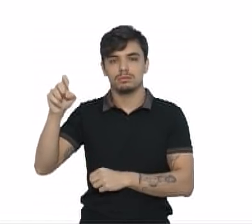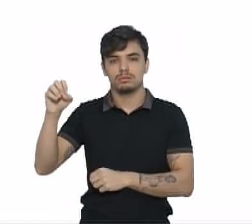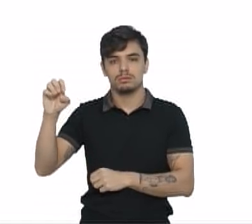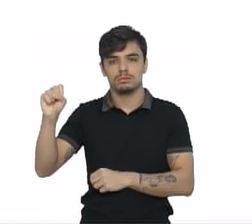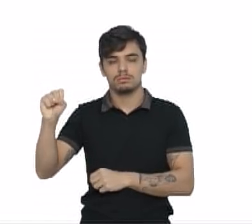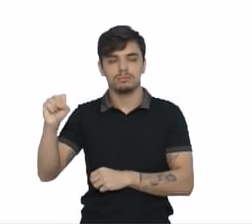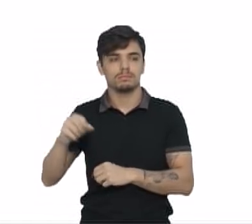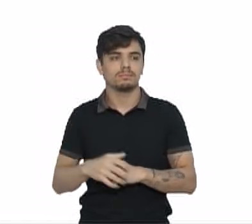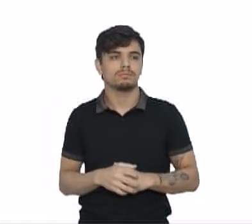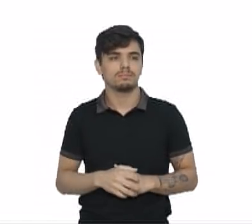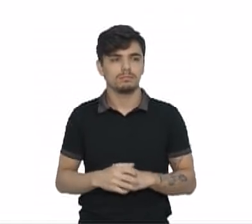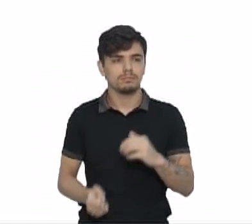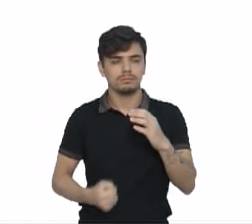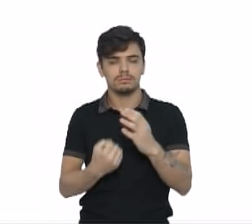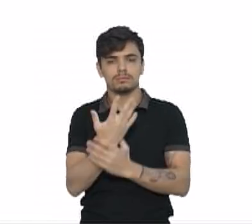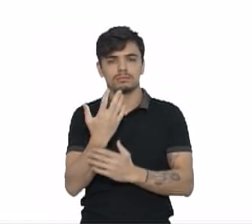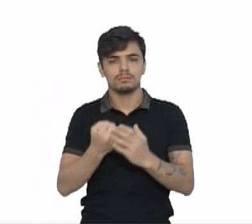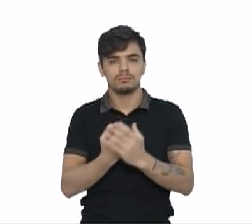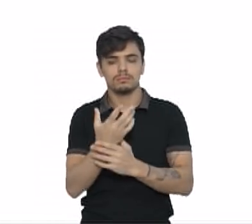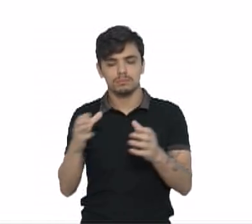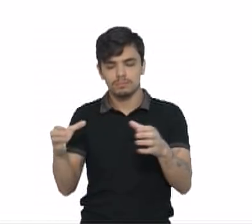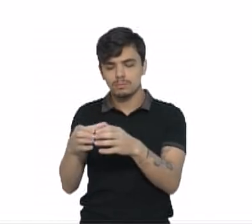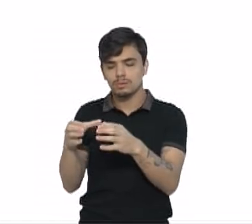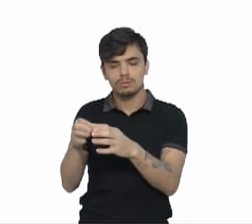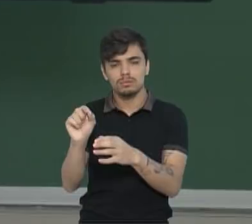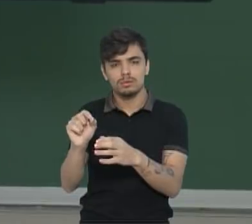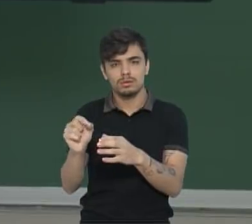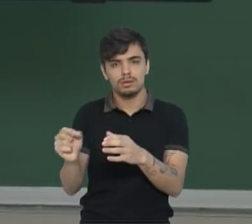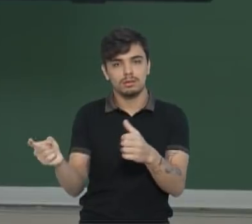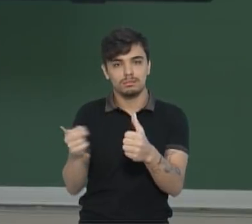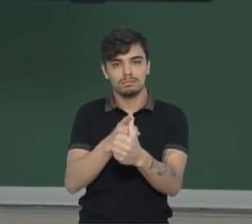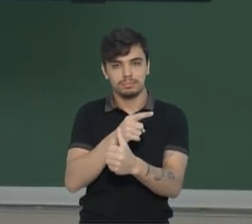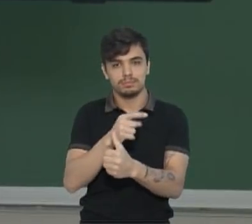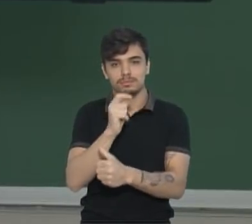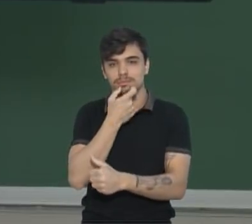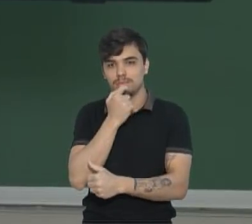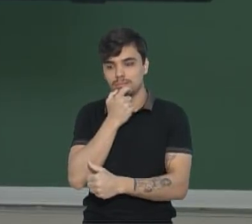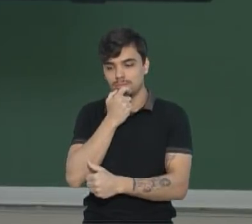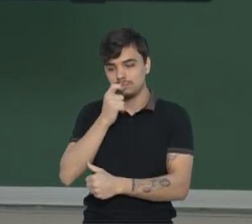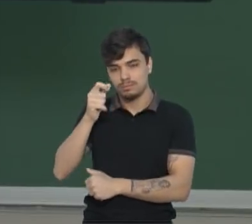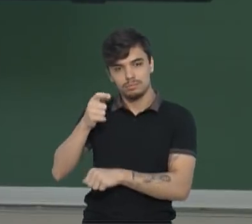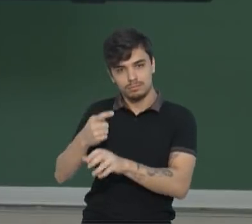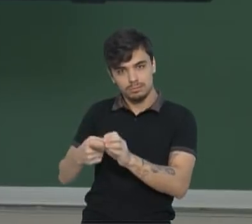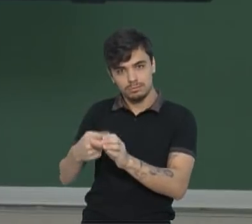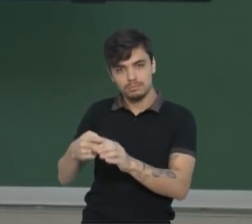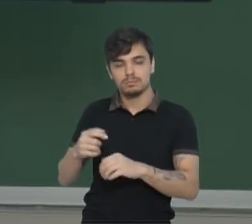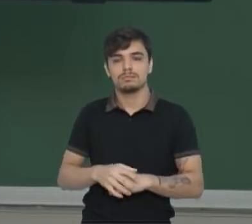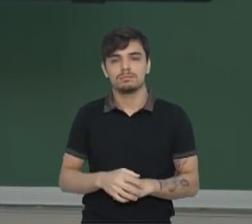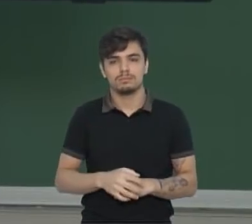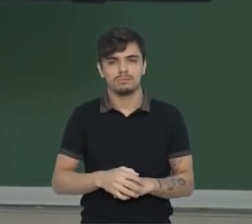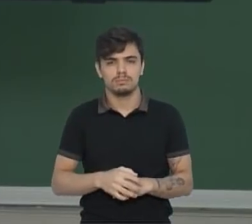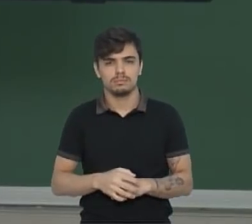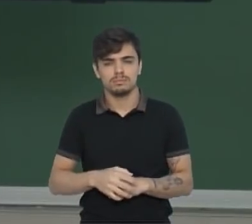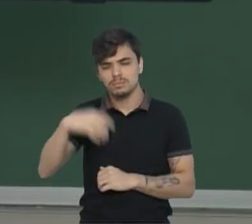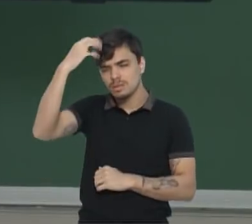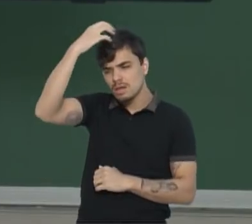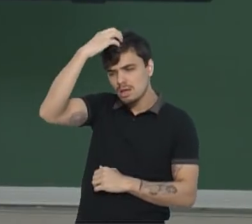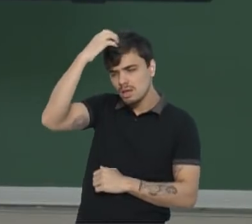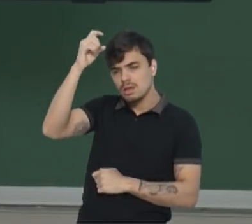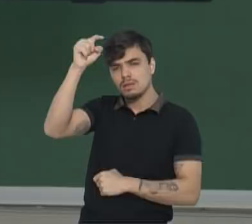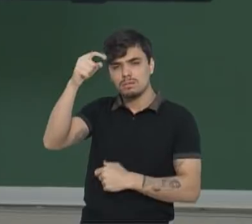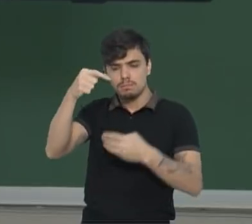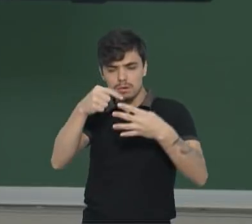da Inglaterra. E é entre os anglo-saxões que a gente tem a lenda, né, de Excalibur, né, Rei Arthur, Lancelot, Guinevere.